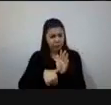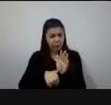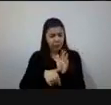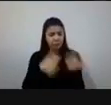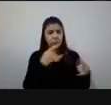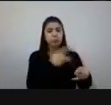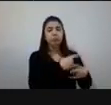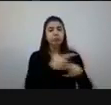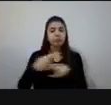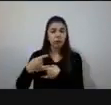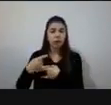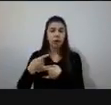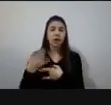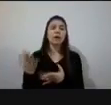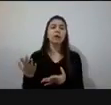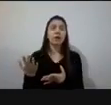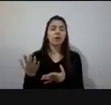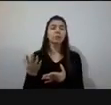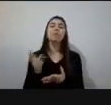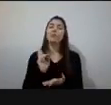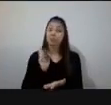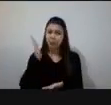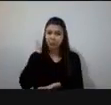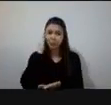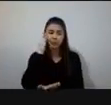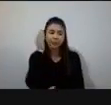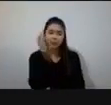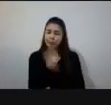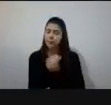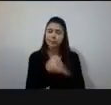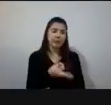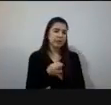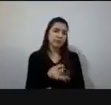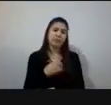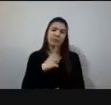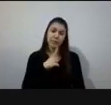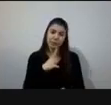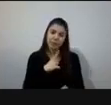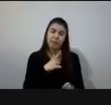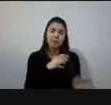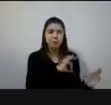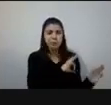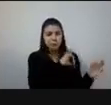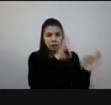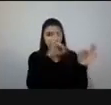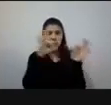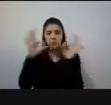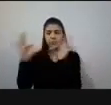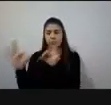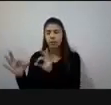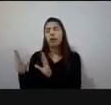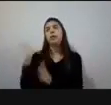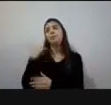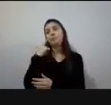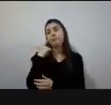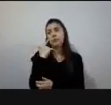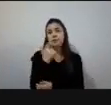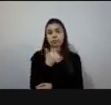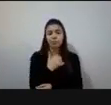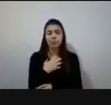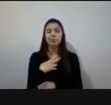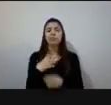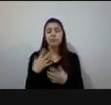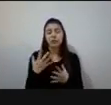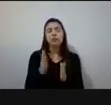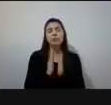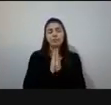seja aqui em União da Vitória, seja até alguém que mora em outra cidade, vai assistir a live e vai trazer o relato e vai fazer o pedido de